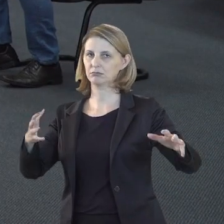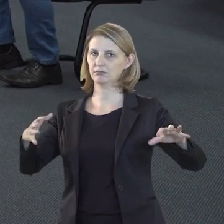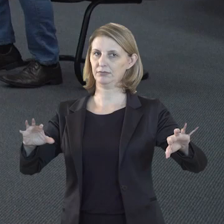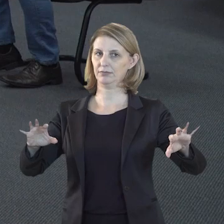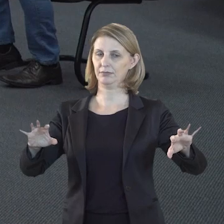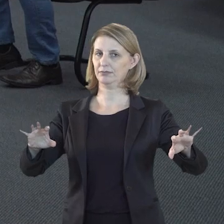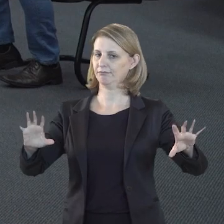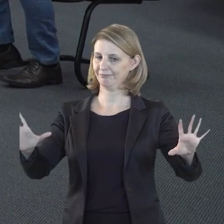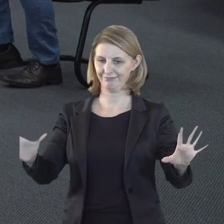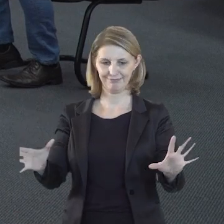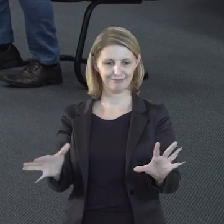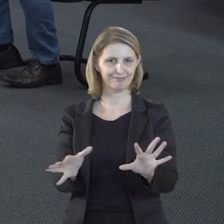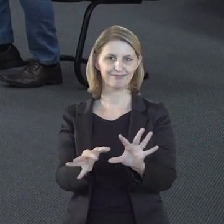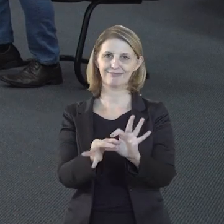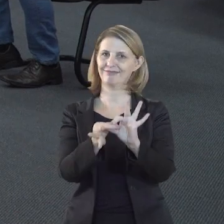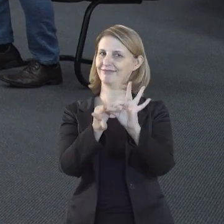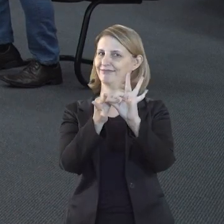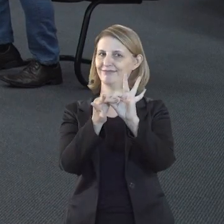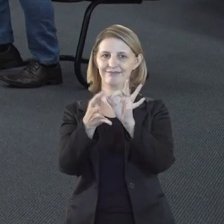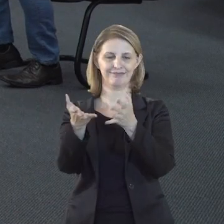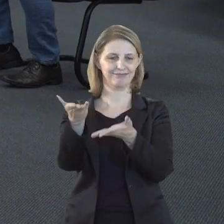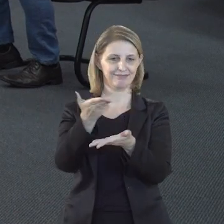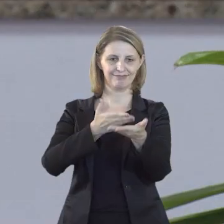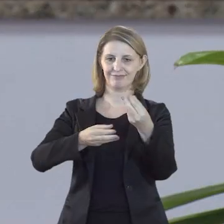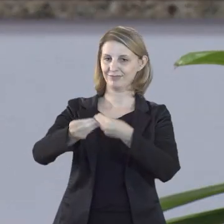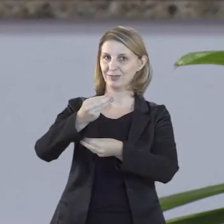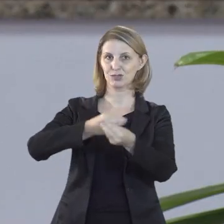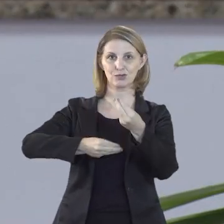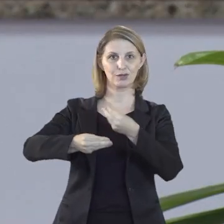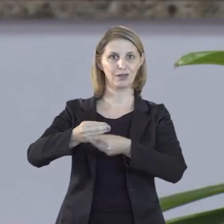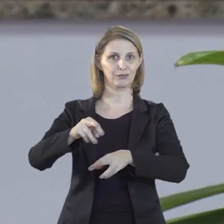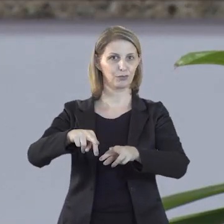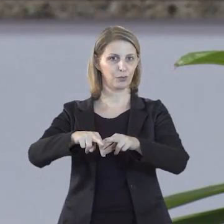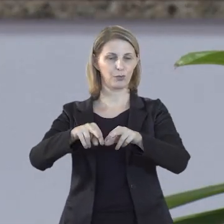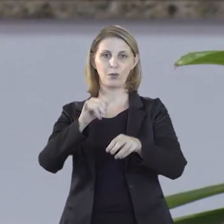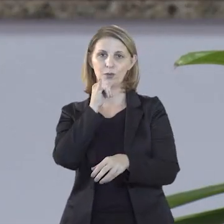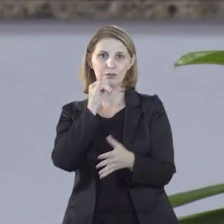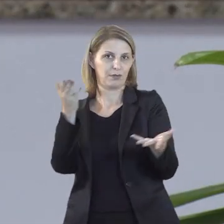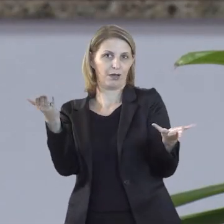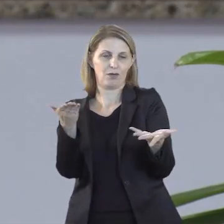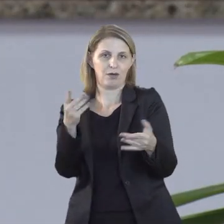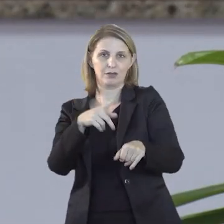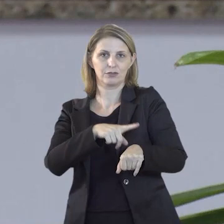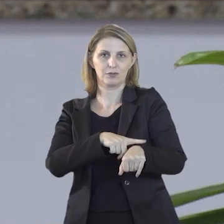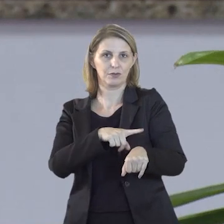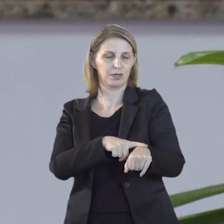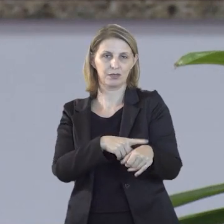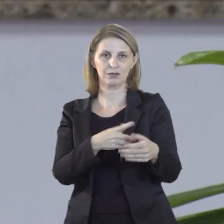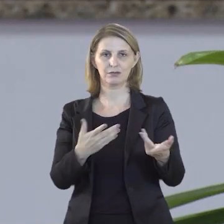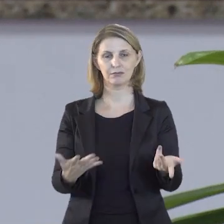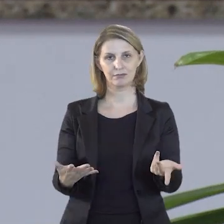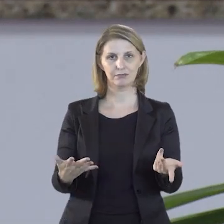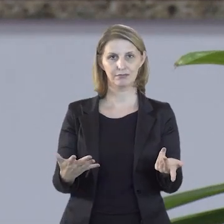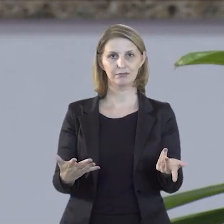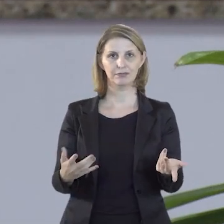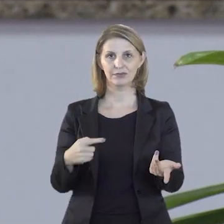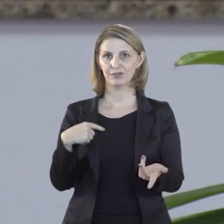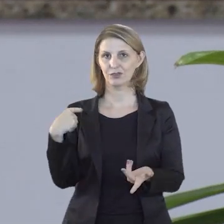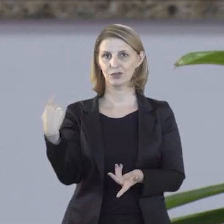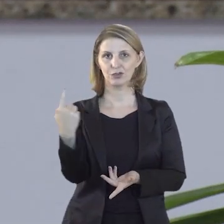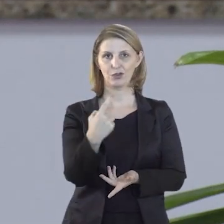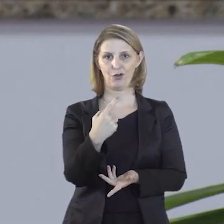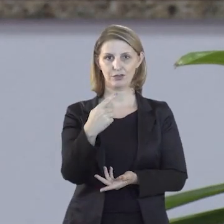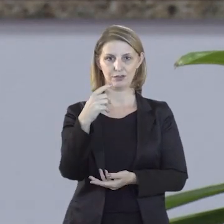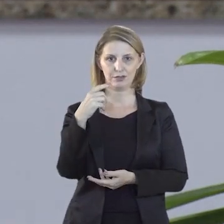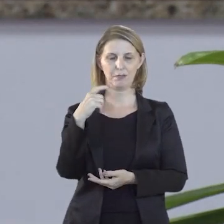poder conceituar, para poder compreender e para poder ensinar. Mas, de alguma forma, tudo isso acontece tudo junto. Por exemplo,